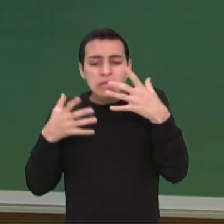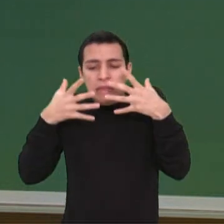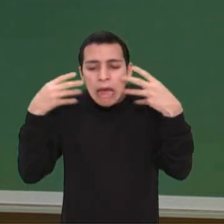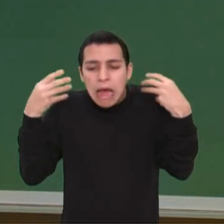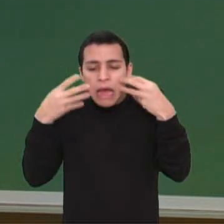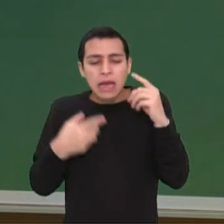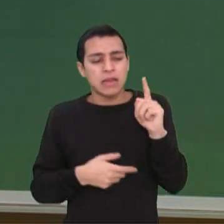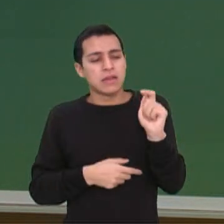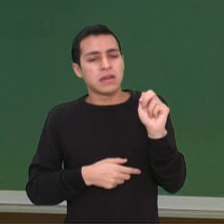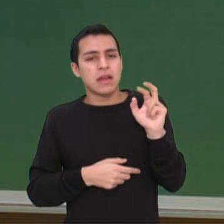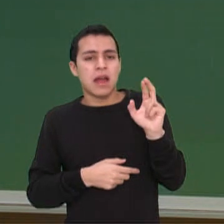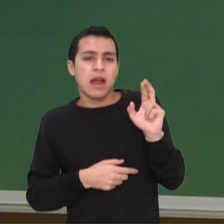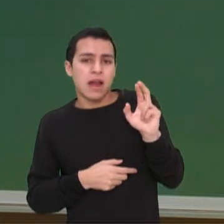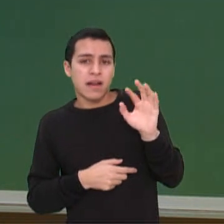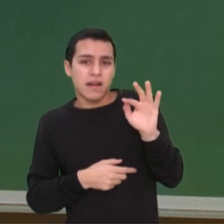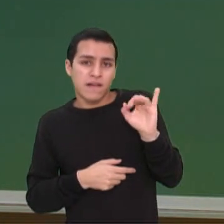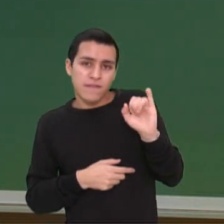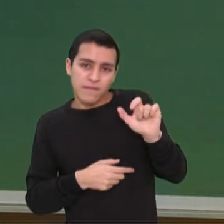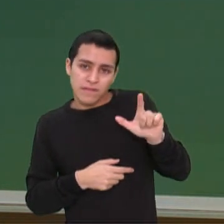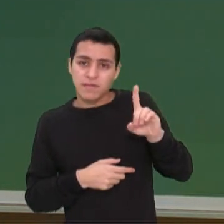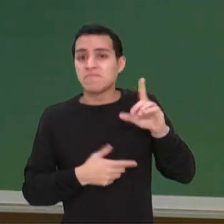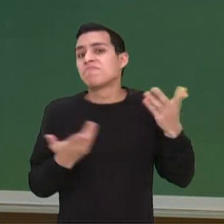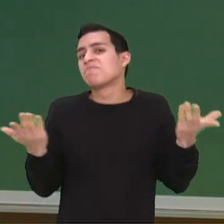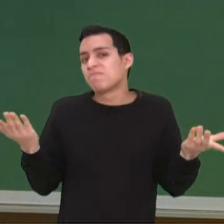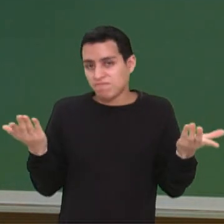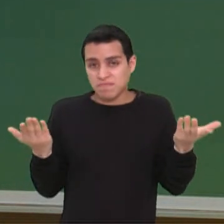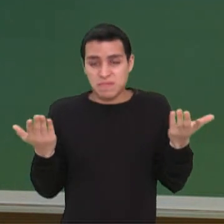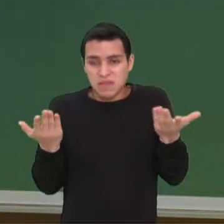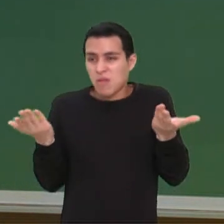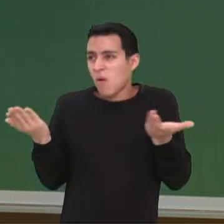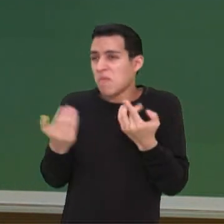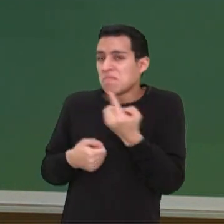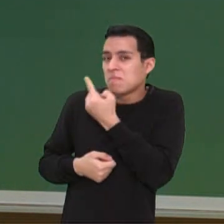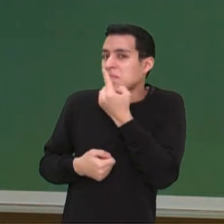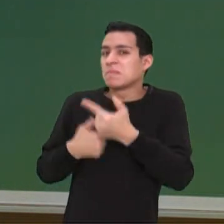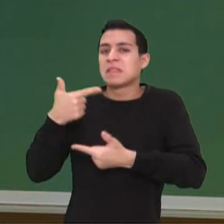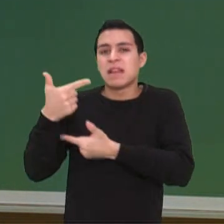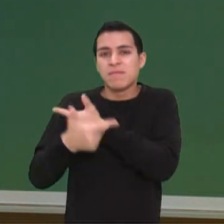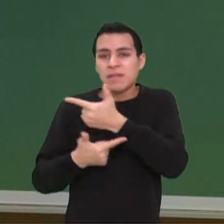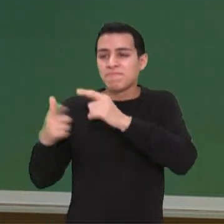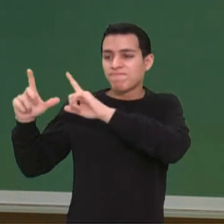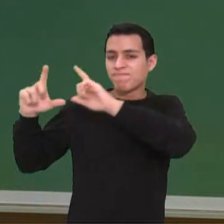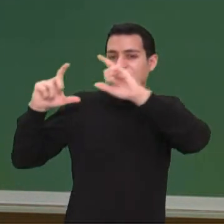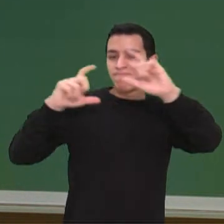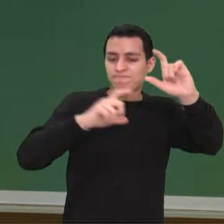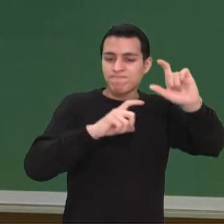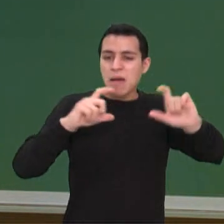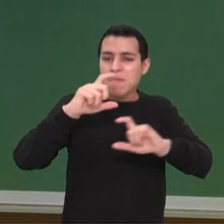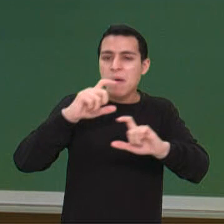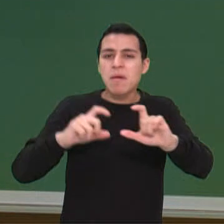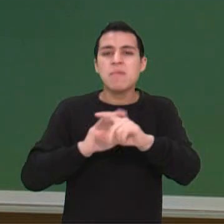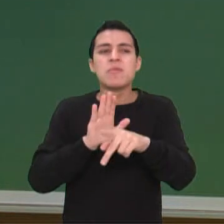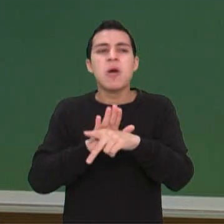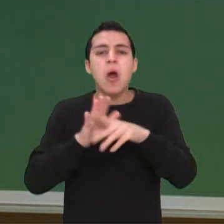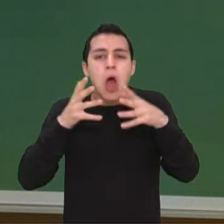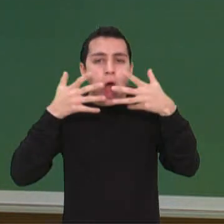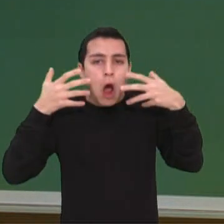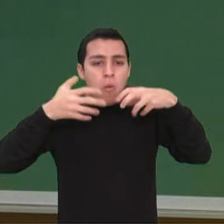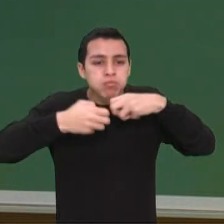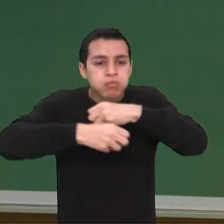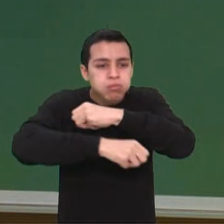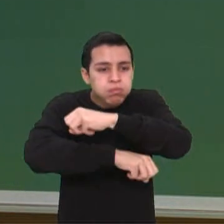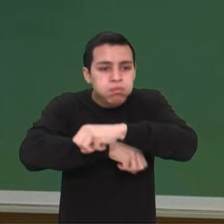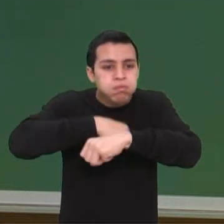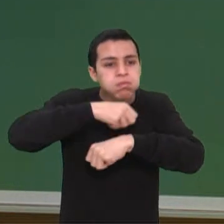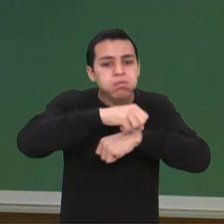Garfield, né? Então, nesse nosso trabalho hoje, nós temos o quadrinho do Garfield, que remete àquele